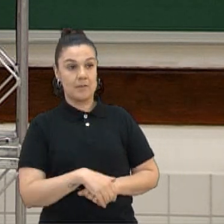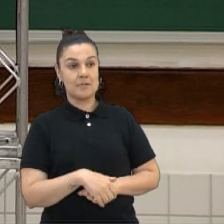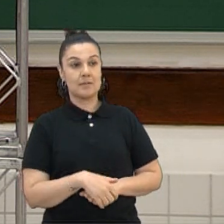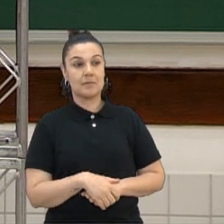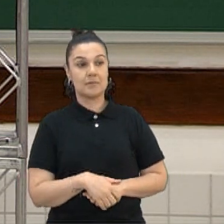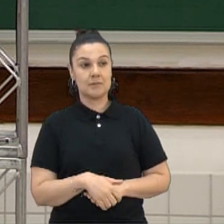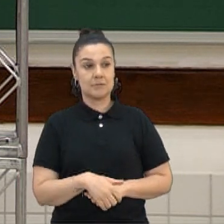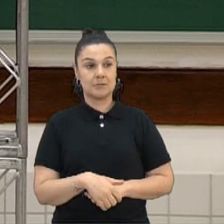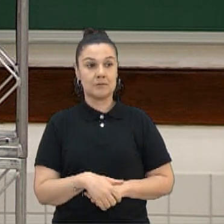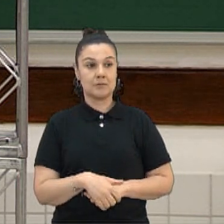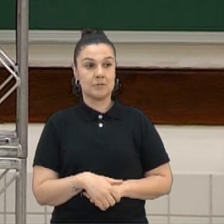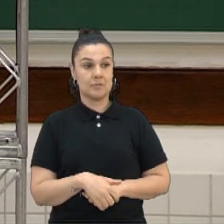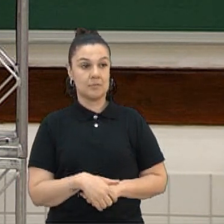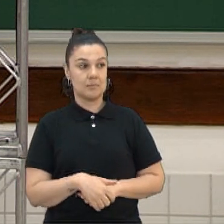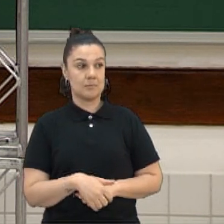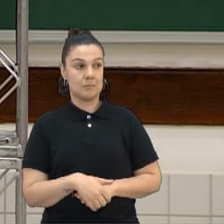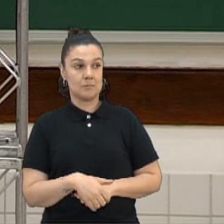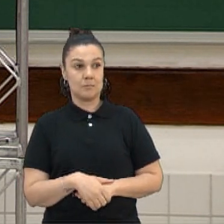CO2,